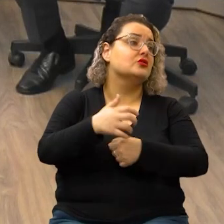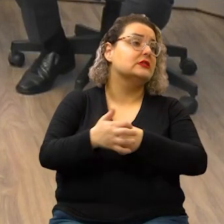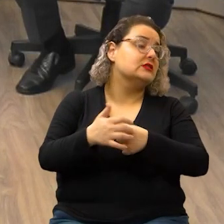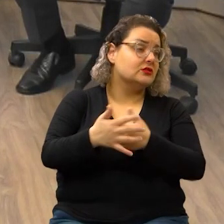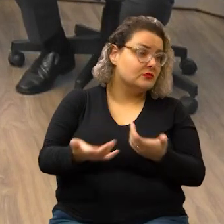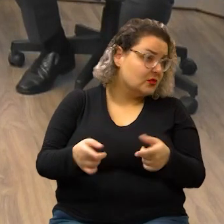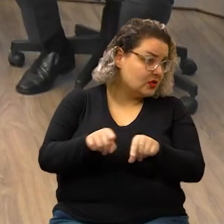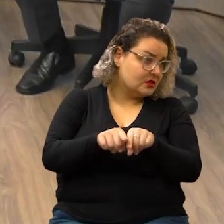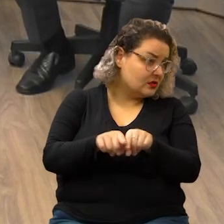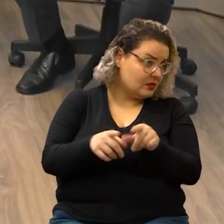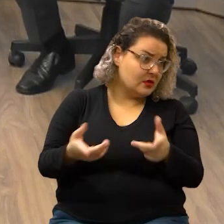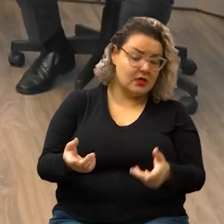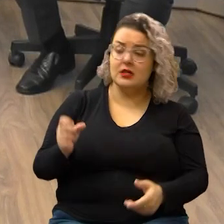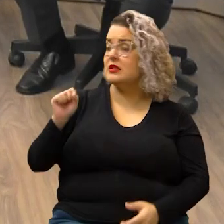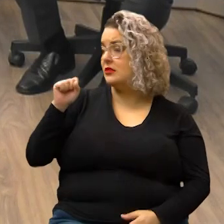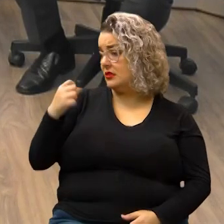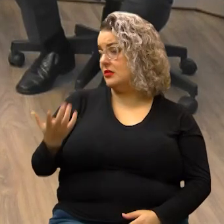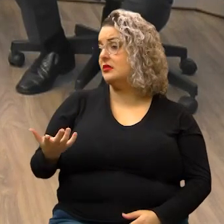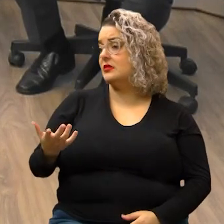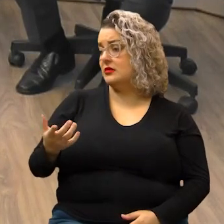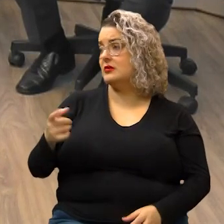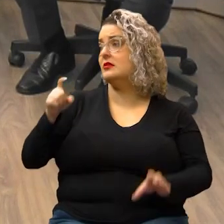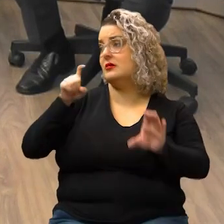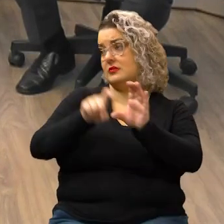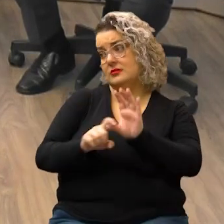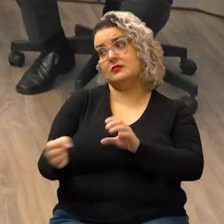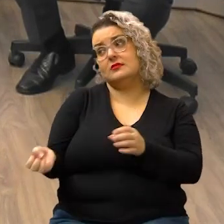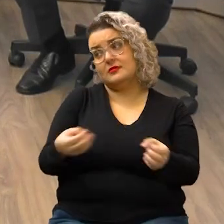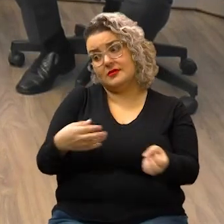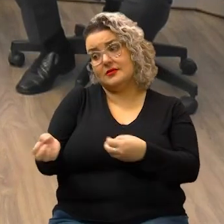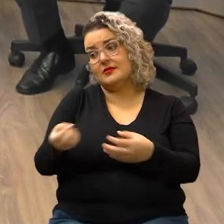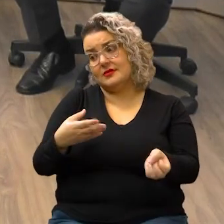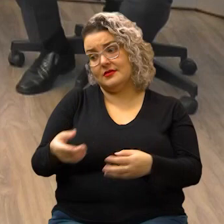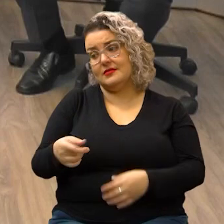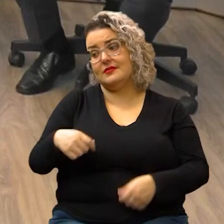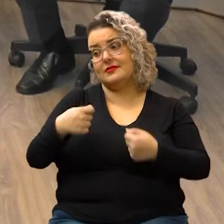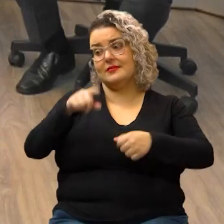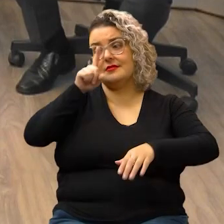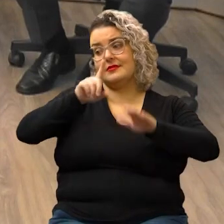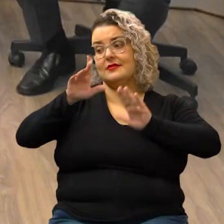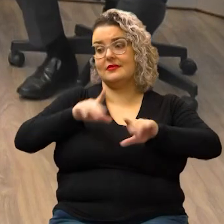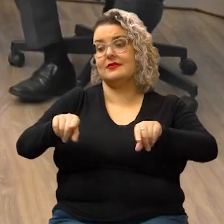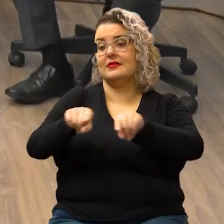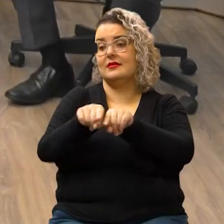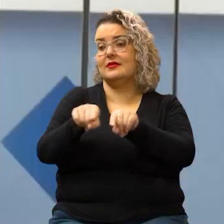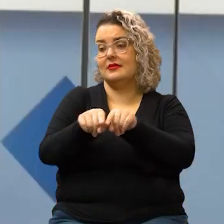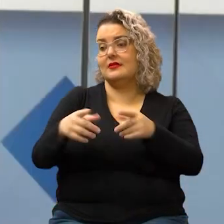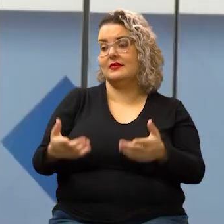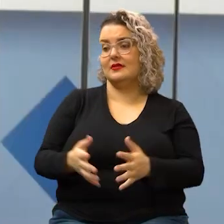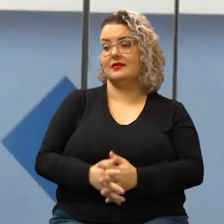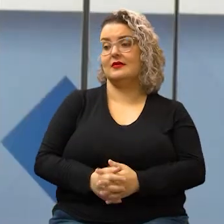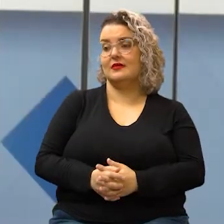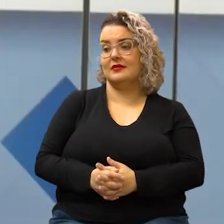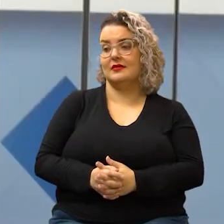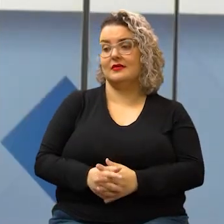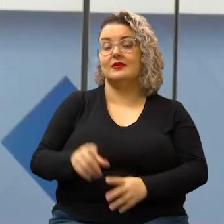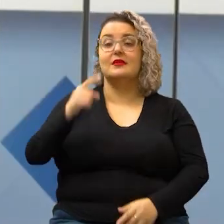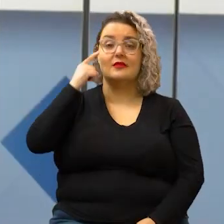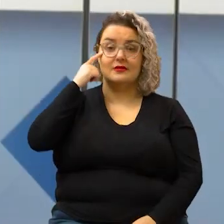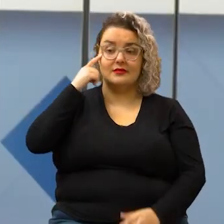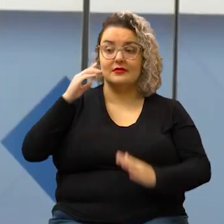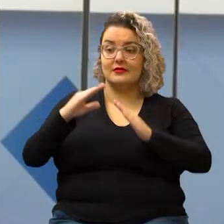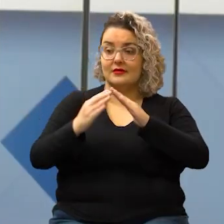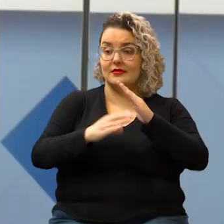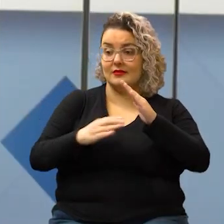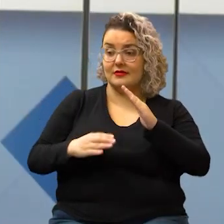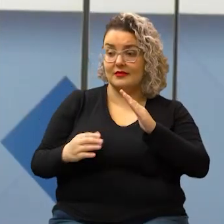jogos eletrônicos, né? Por são que as não? dependências contemporâneas, né? Sim. Nós temos que tomar cuidado com isso também. Mas Né? você sabe No que Japão foi criada a clínica